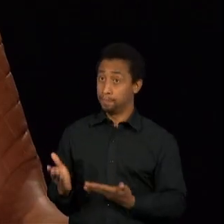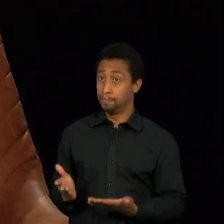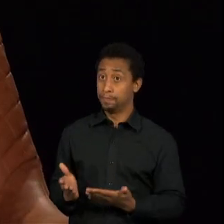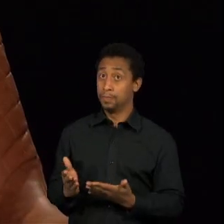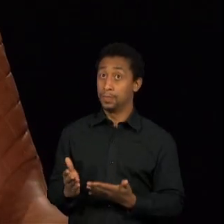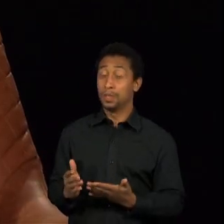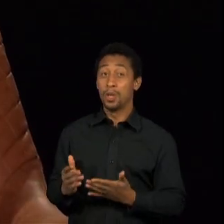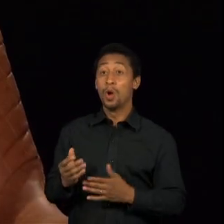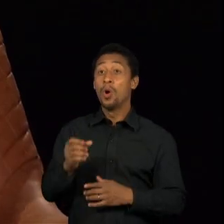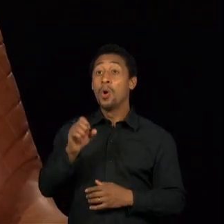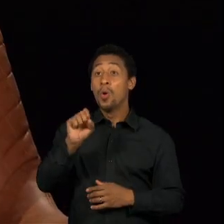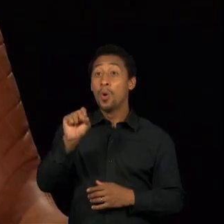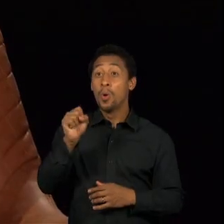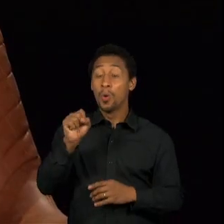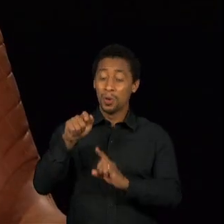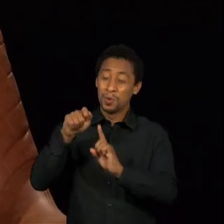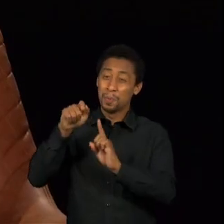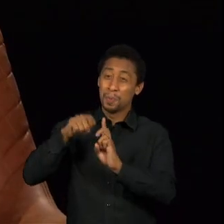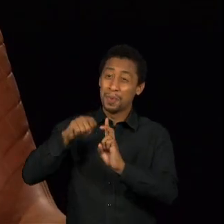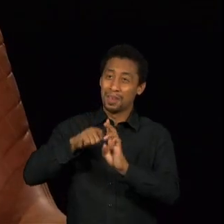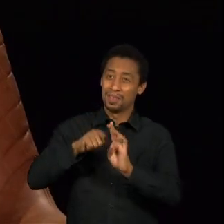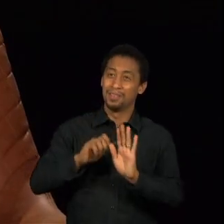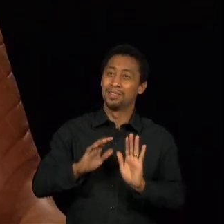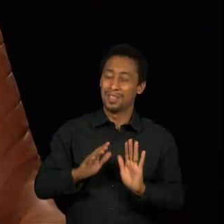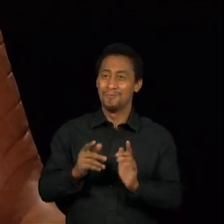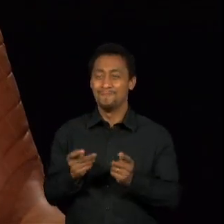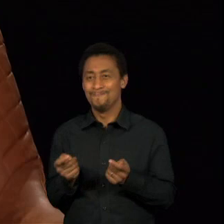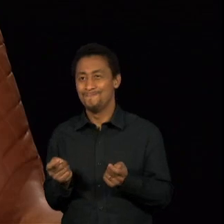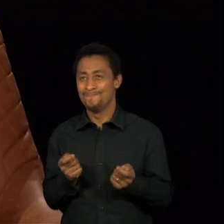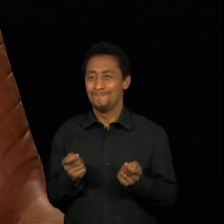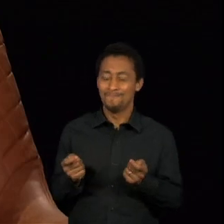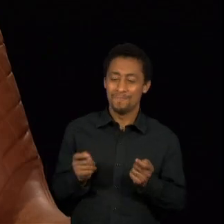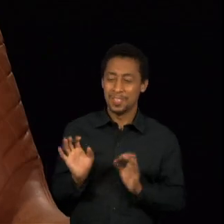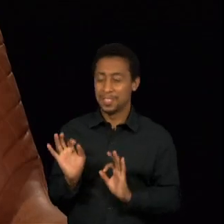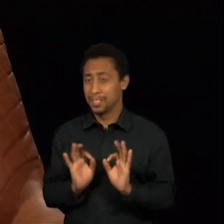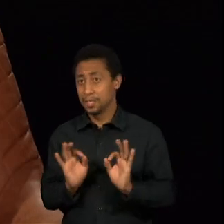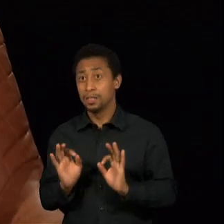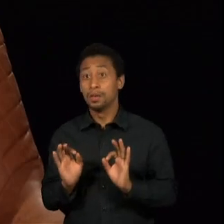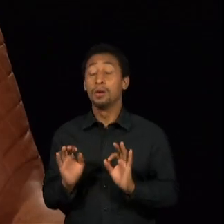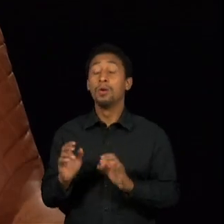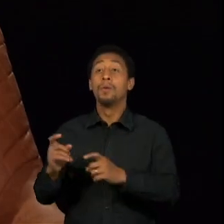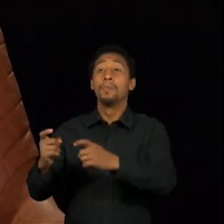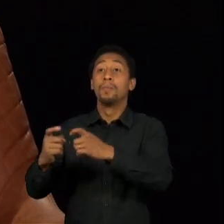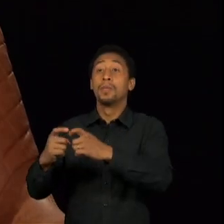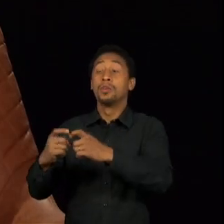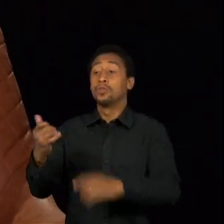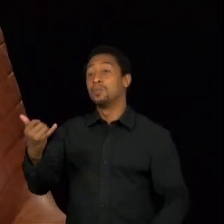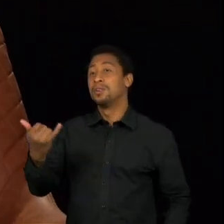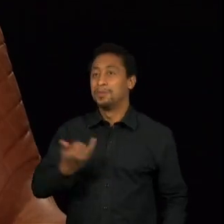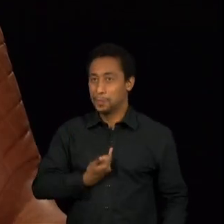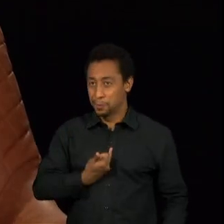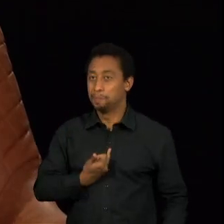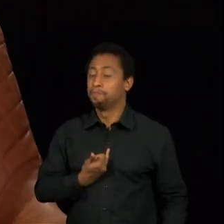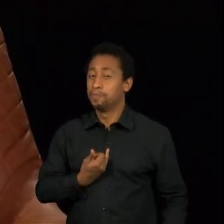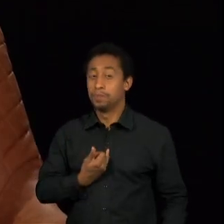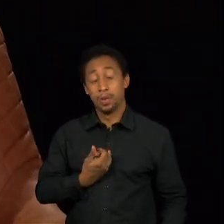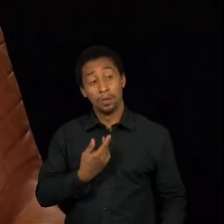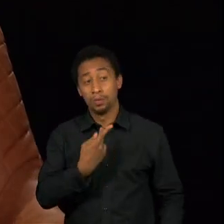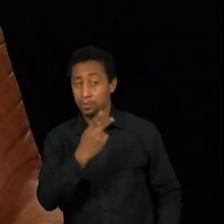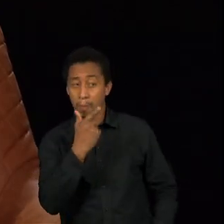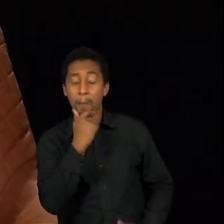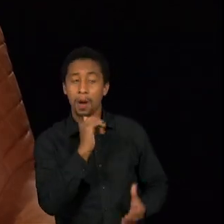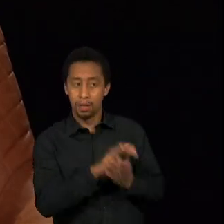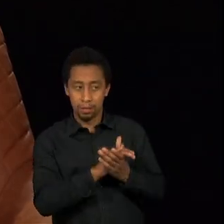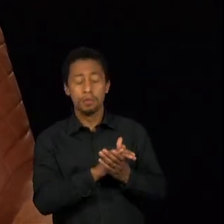meses assim. Me disseram que ele iria morrer com 15 dias, porque quando foi feito o câncer